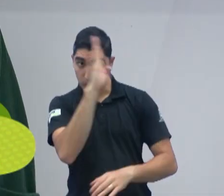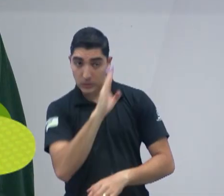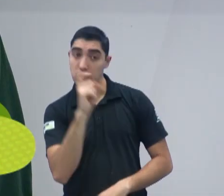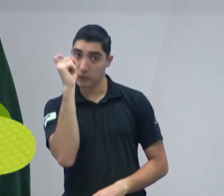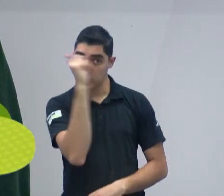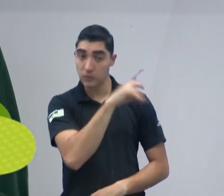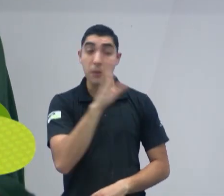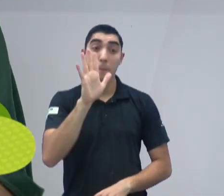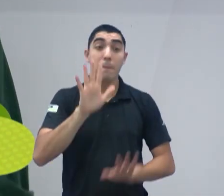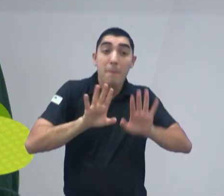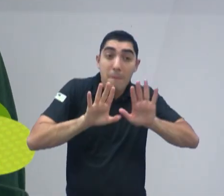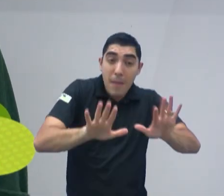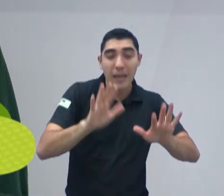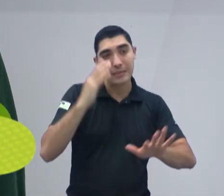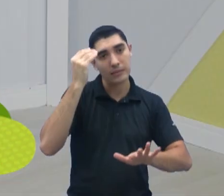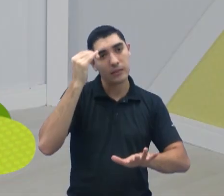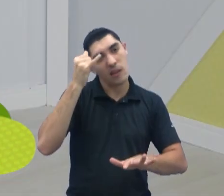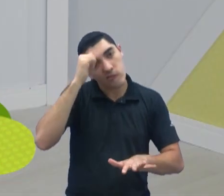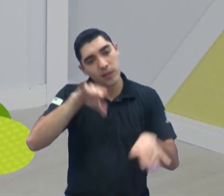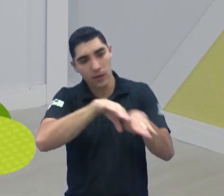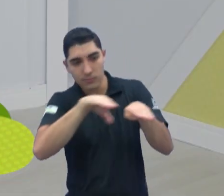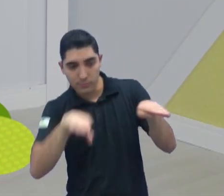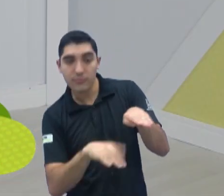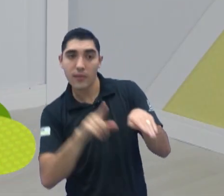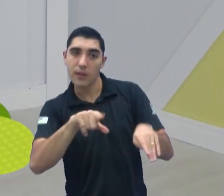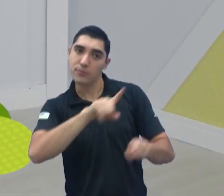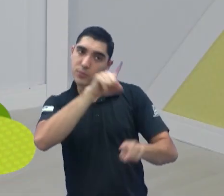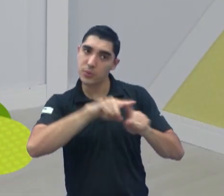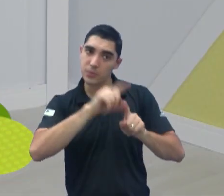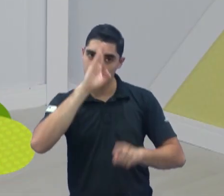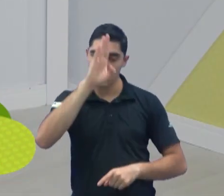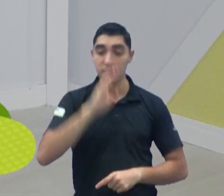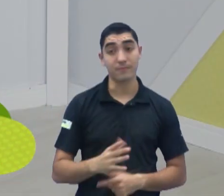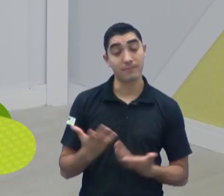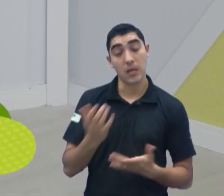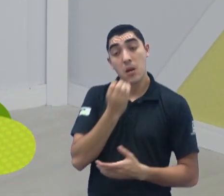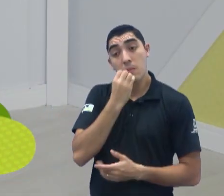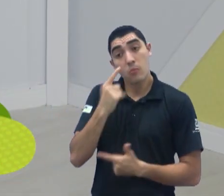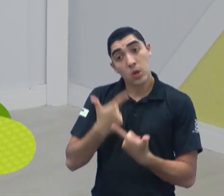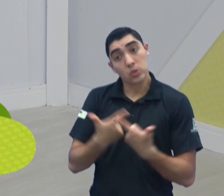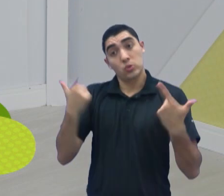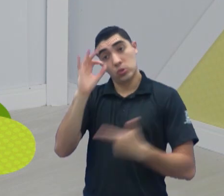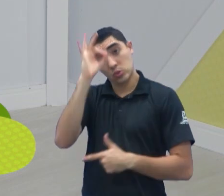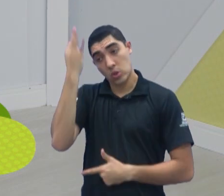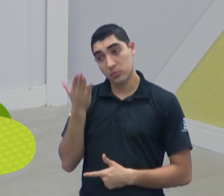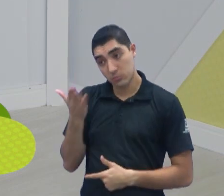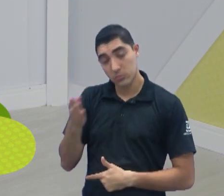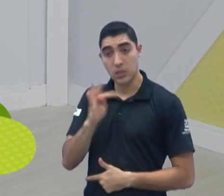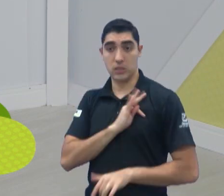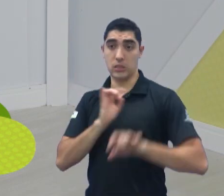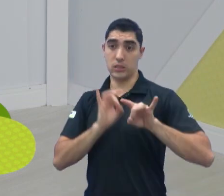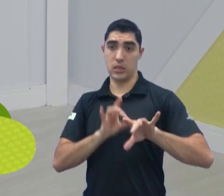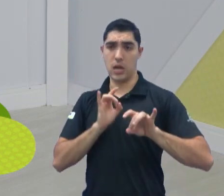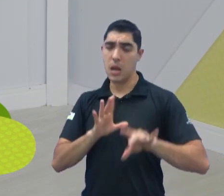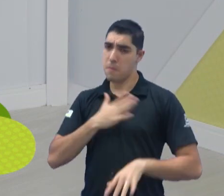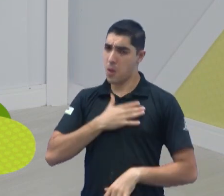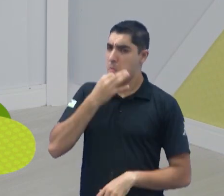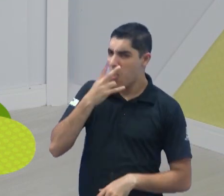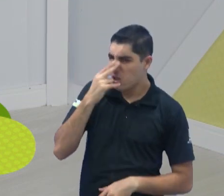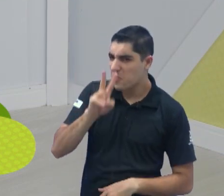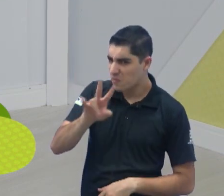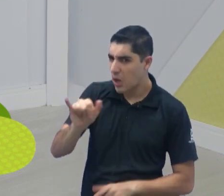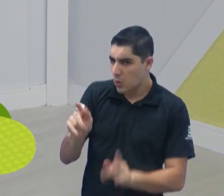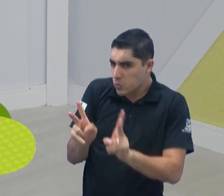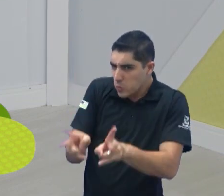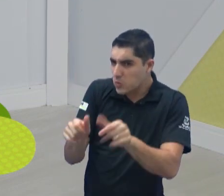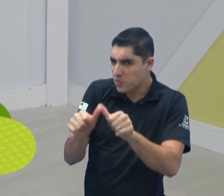rebaixamento, tá feito o objetivo. Pois é, sucesso ao Flavinho, independente se vai continuar ou não, mas acredito que vai sim, porque, repito, o Bruno Volok, ele conhece tudo